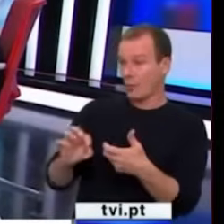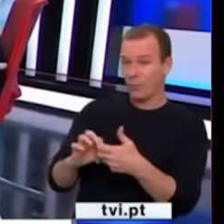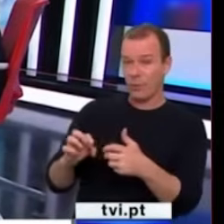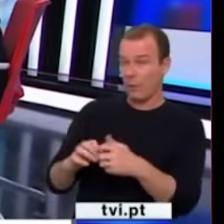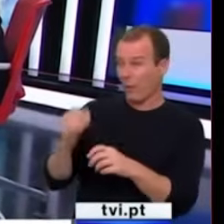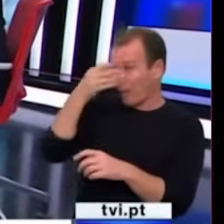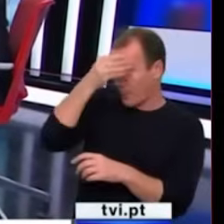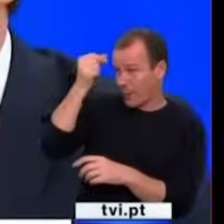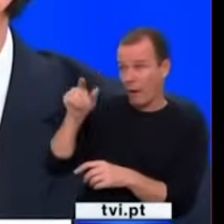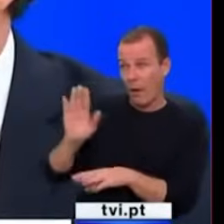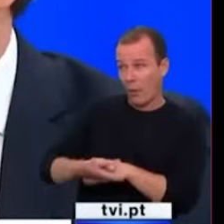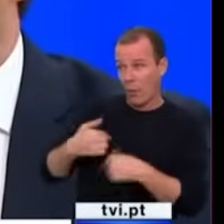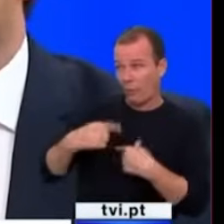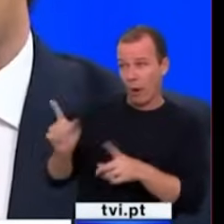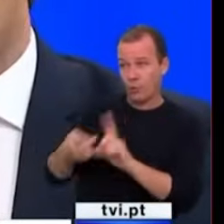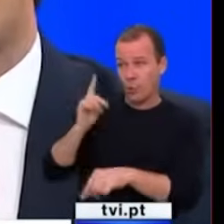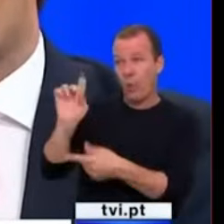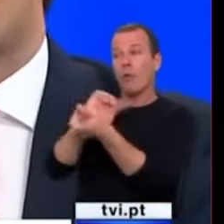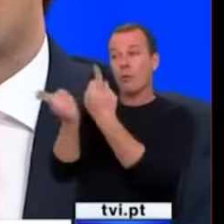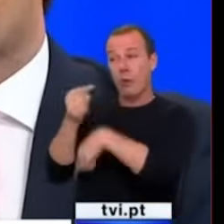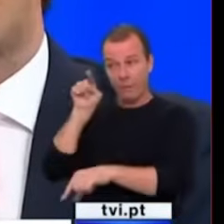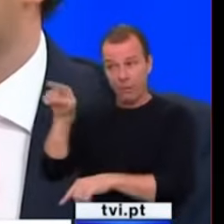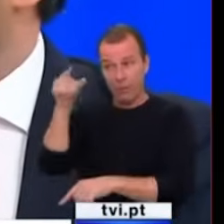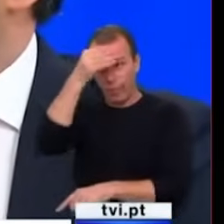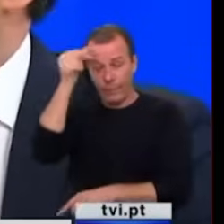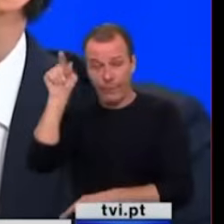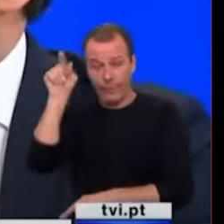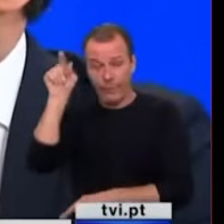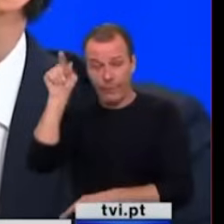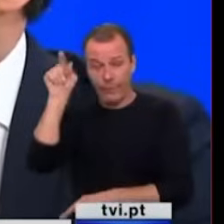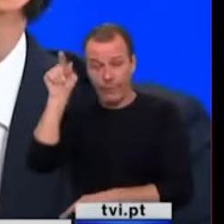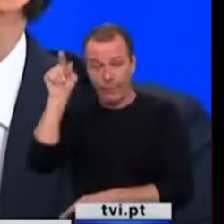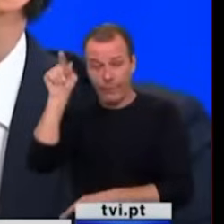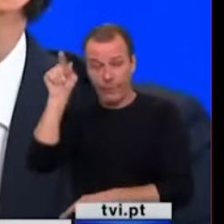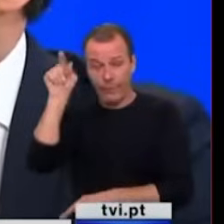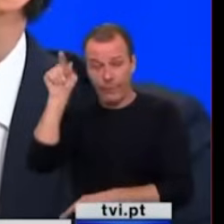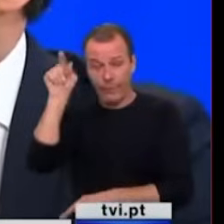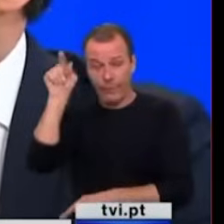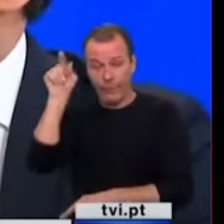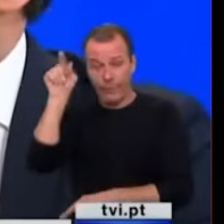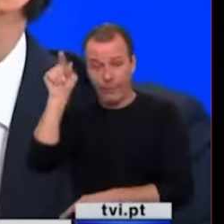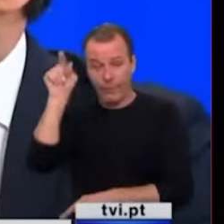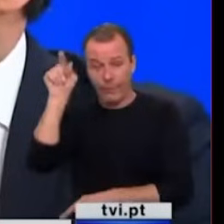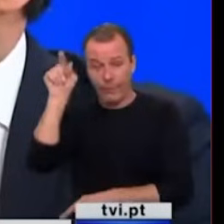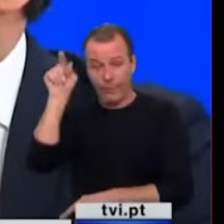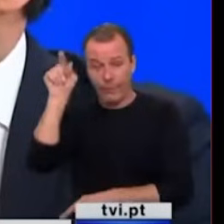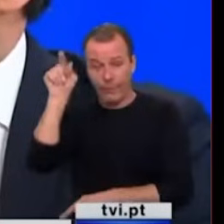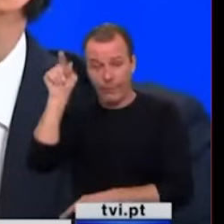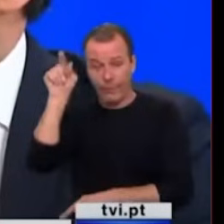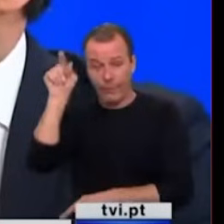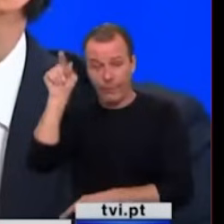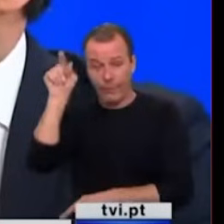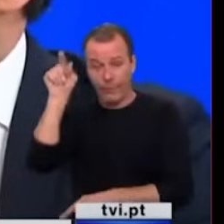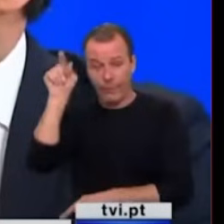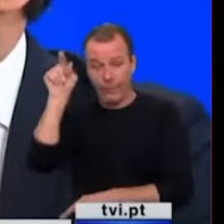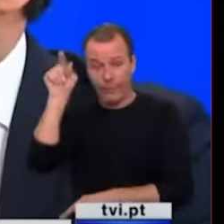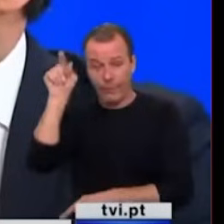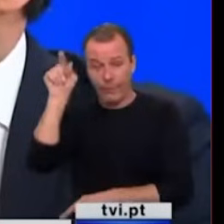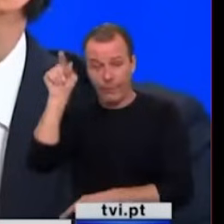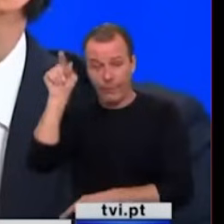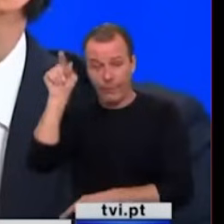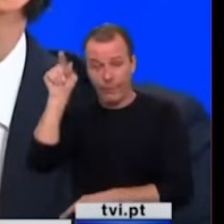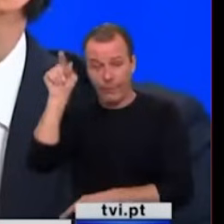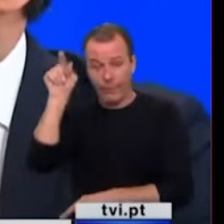Ventura esteve no Parlamento o tempo todo estes últimos meses olha esta medida faz tanto sentido como aumentar as pensões para o salário mínimo é o